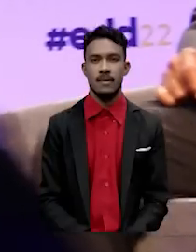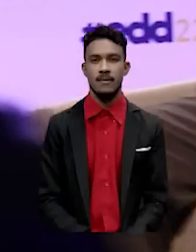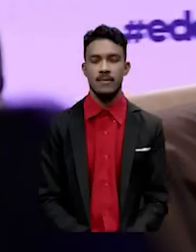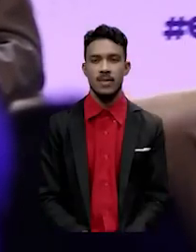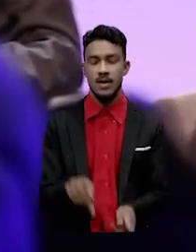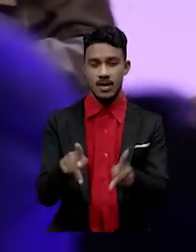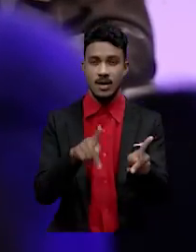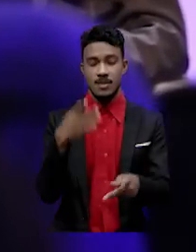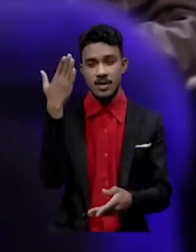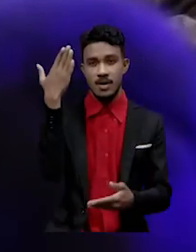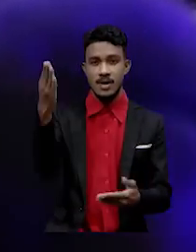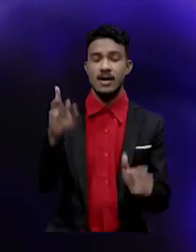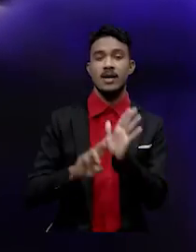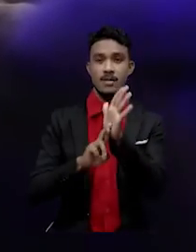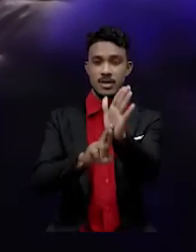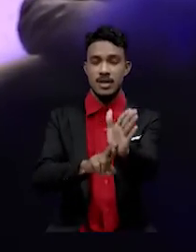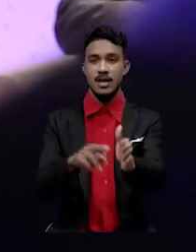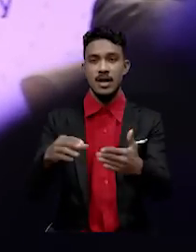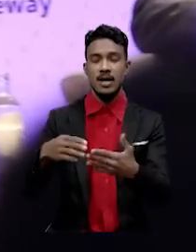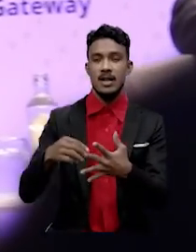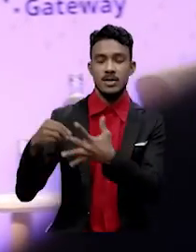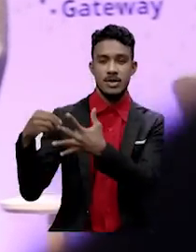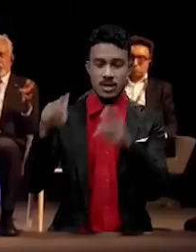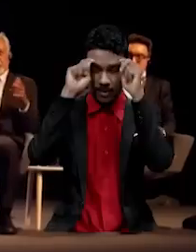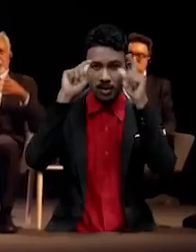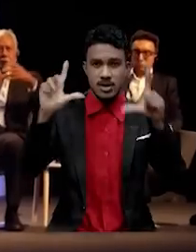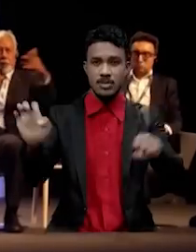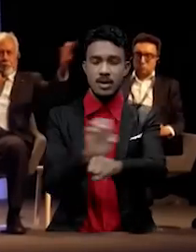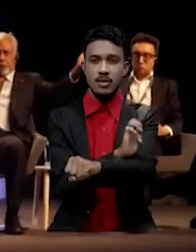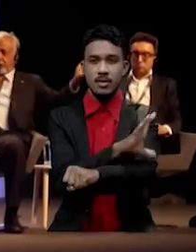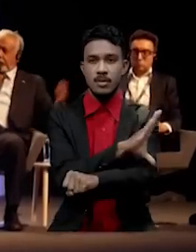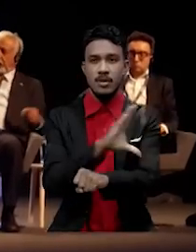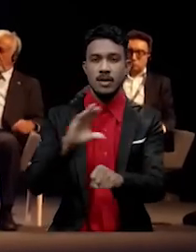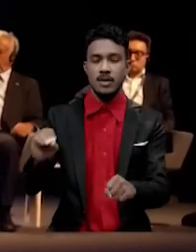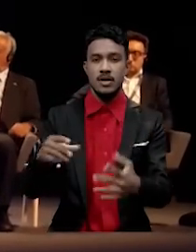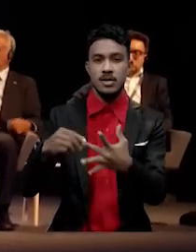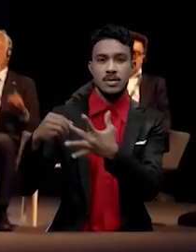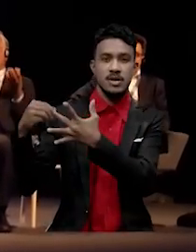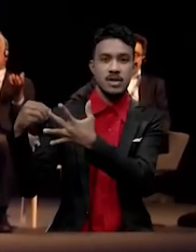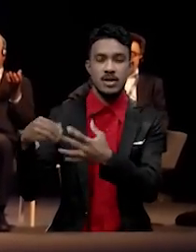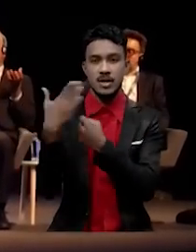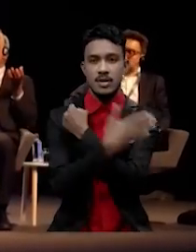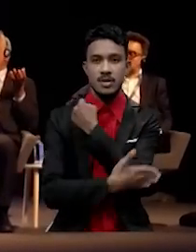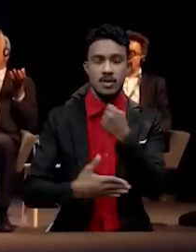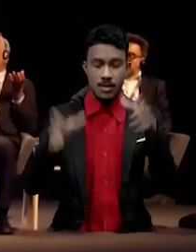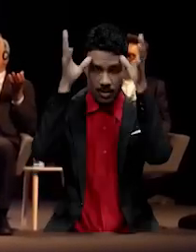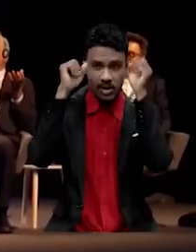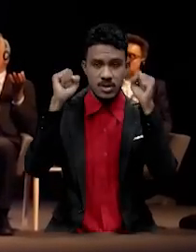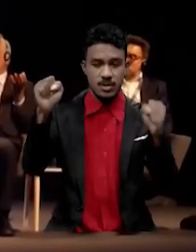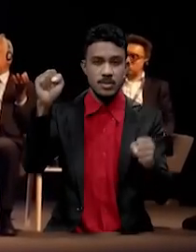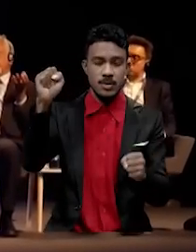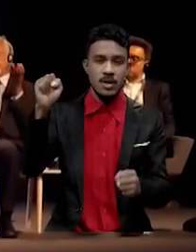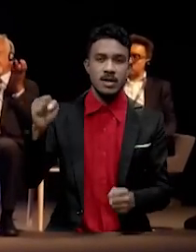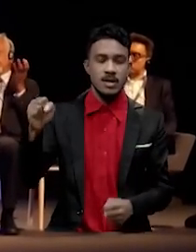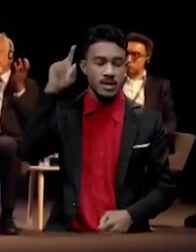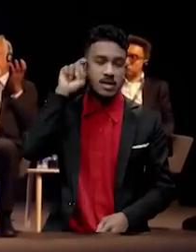Negociador principal, representante especial Timor-Leste da Economia Azul, no enviado especial, presidente da República, Mambote Kaira Lexanana